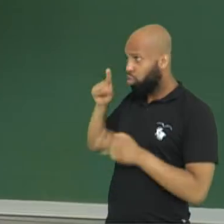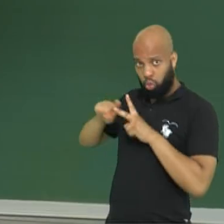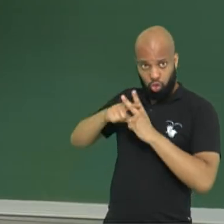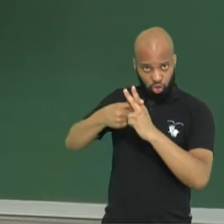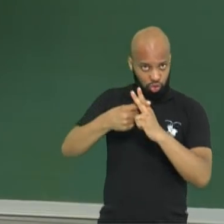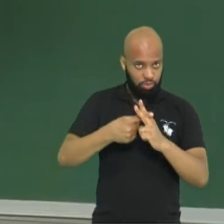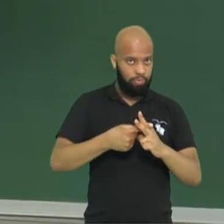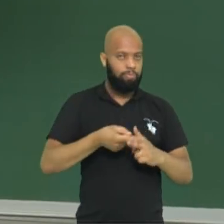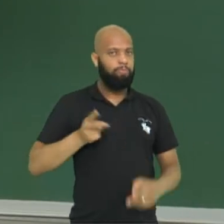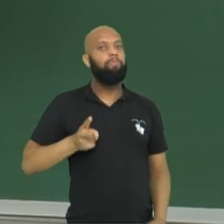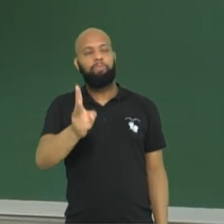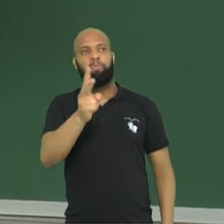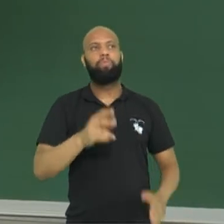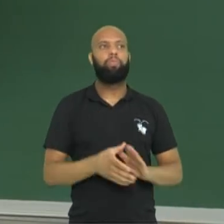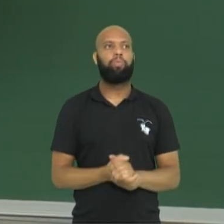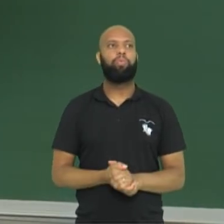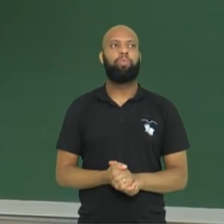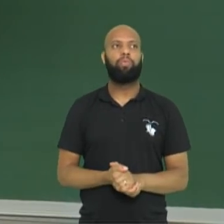Então, vamos prosseguir.